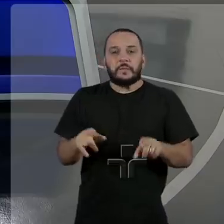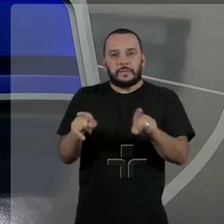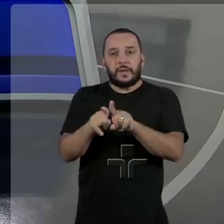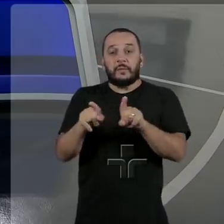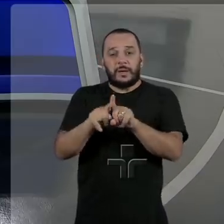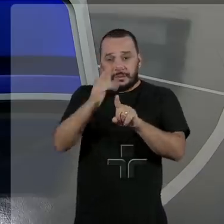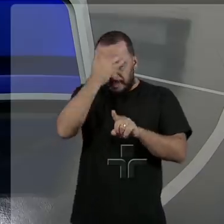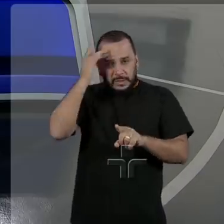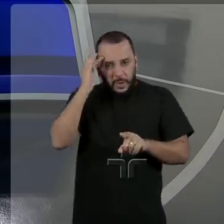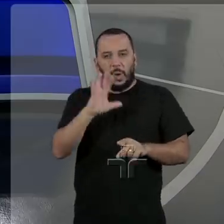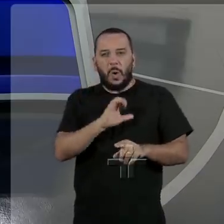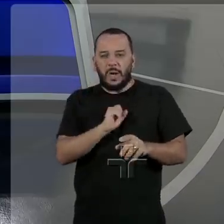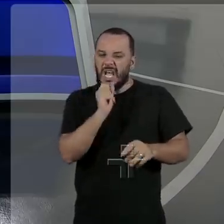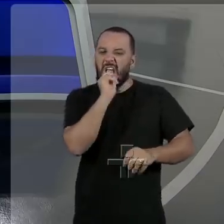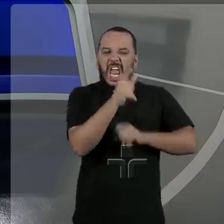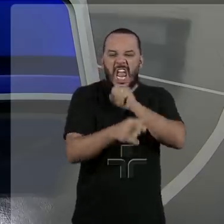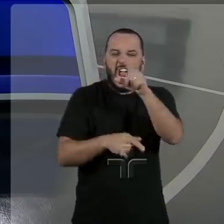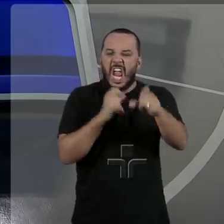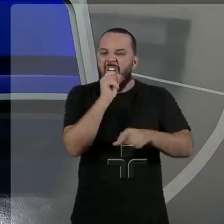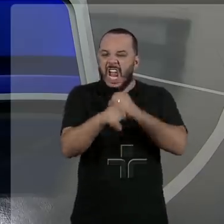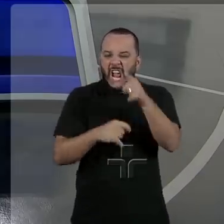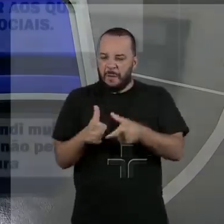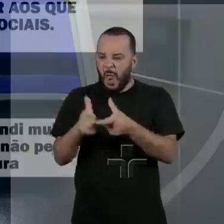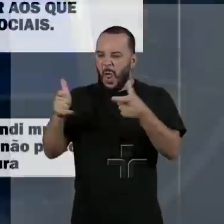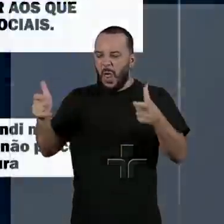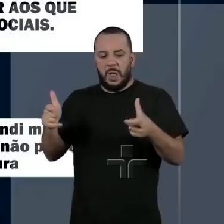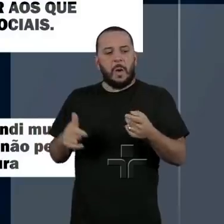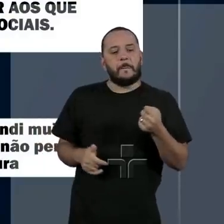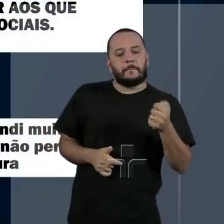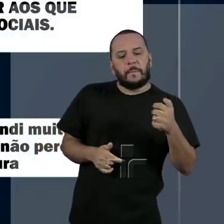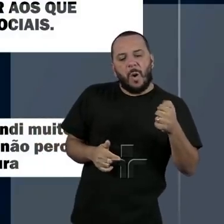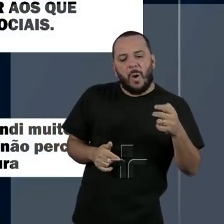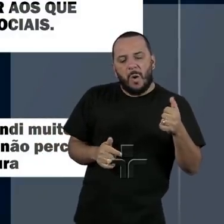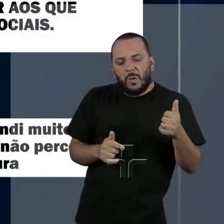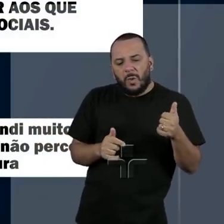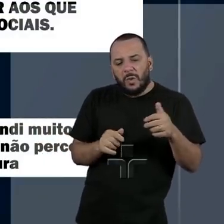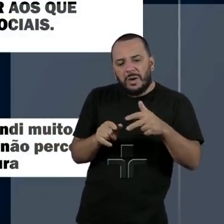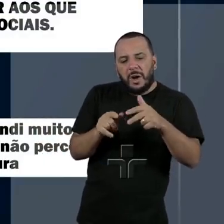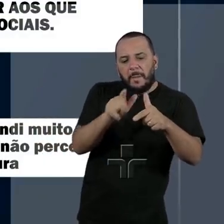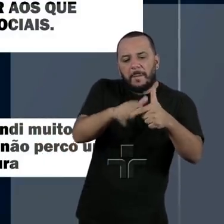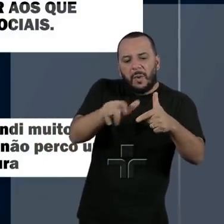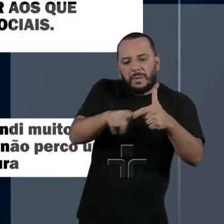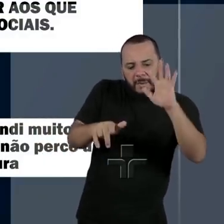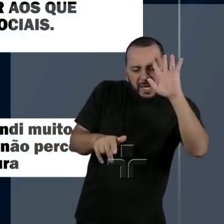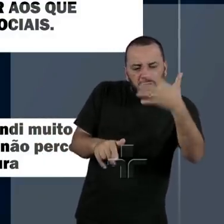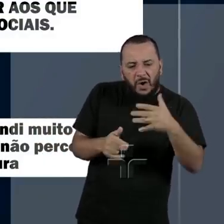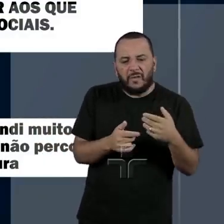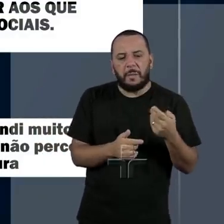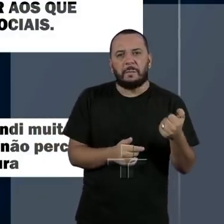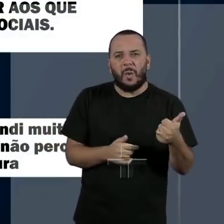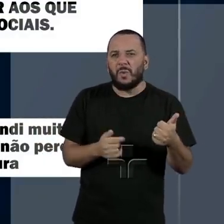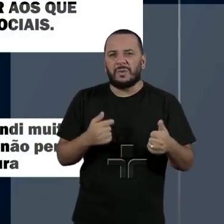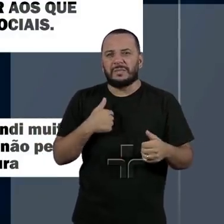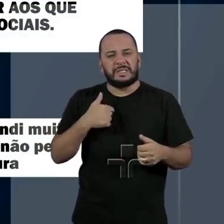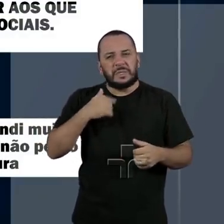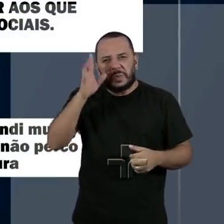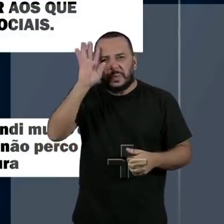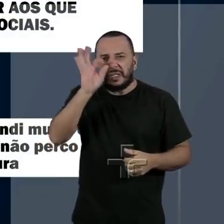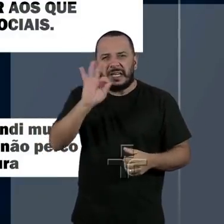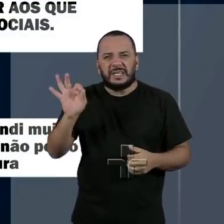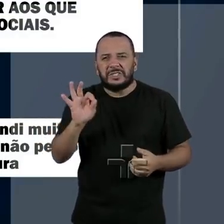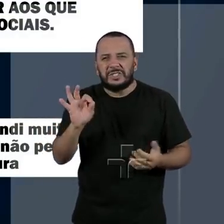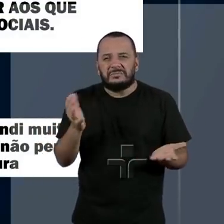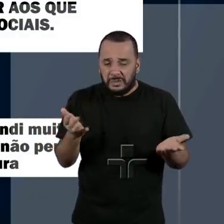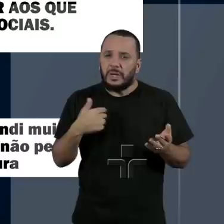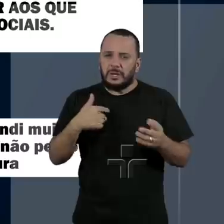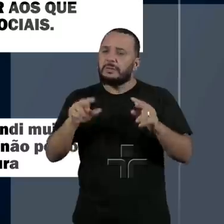gostam de criticar, os que sempre tentam resolver os problemas sociais. Eu achei o tema interessante, mas não entendi muito o alvo, né,